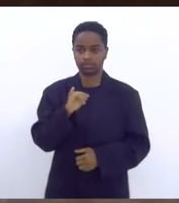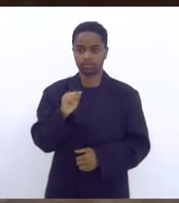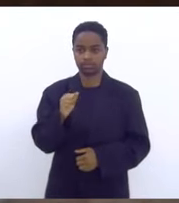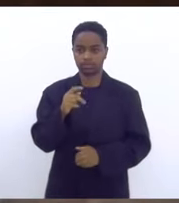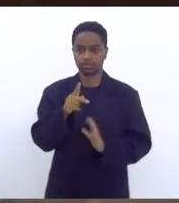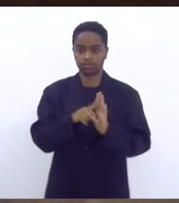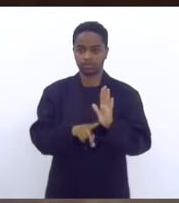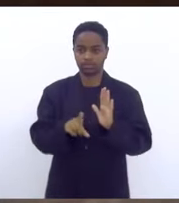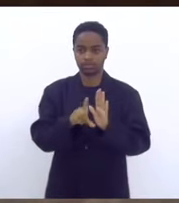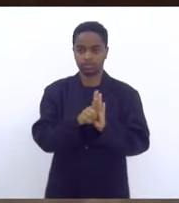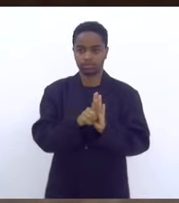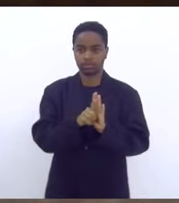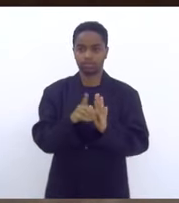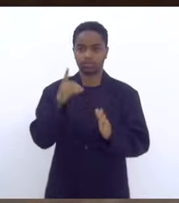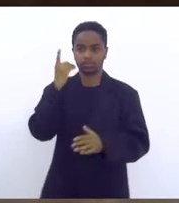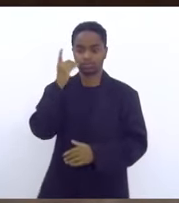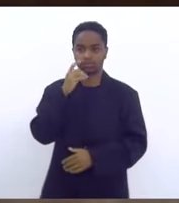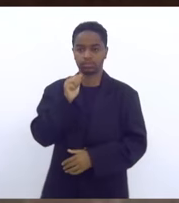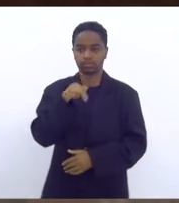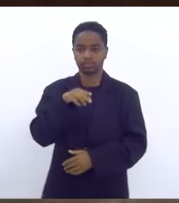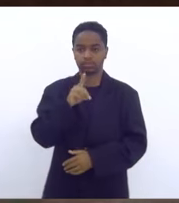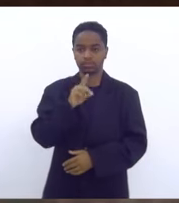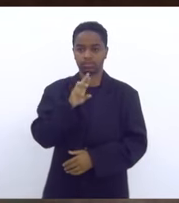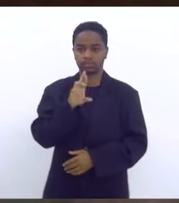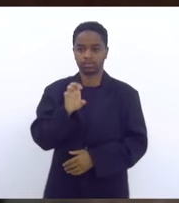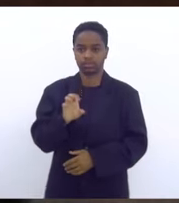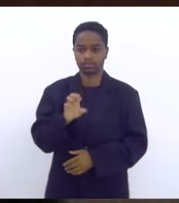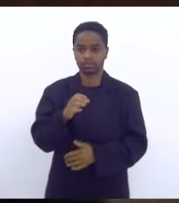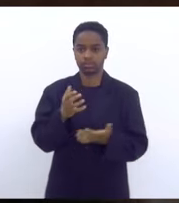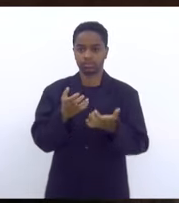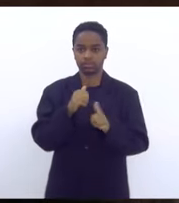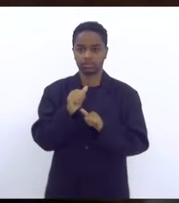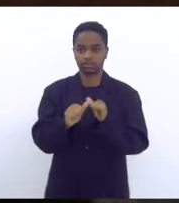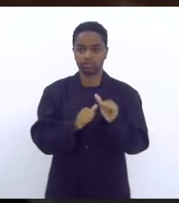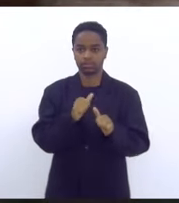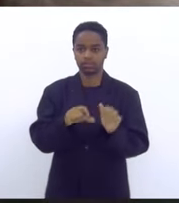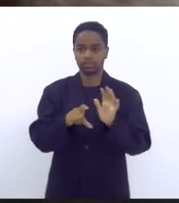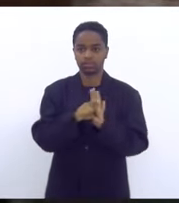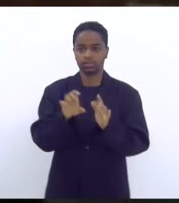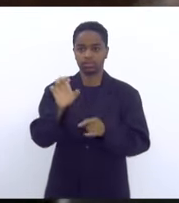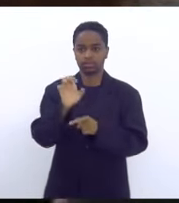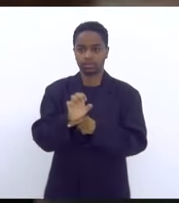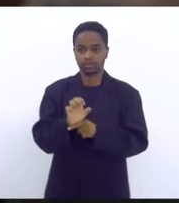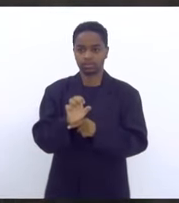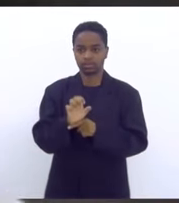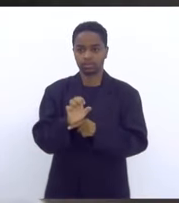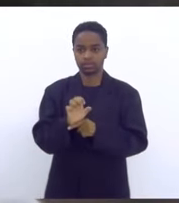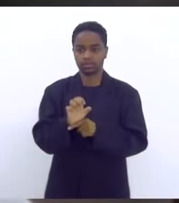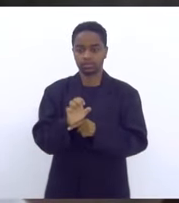Projeto de lei, deputado André Correia, pretende modificar a lei estadual